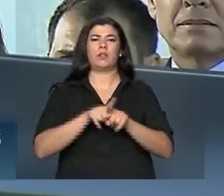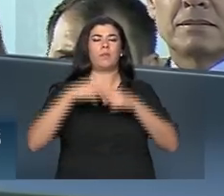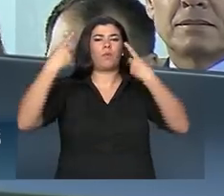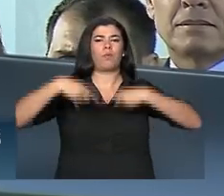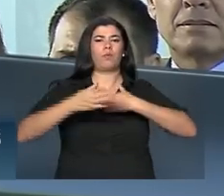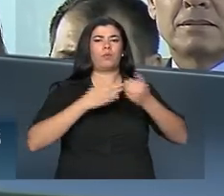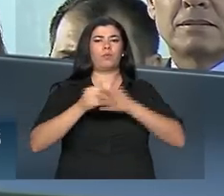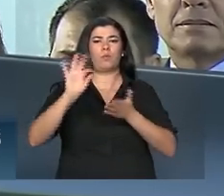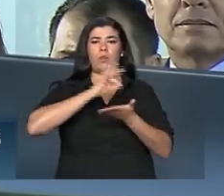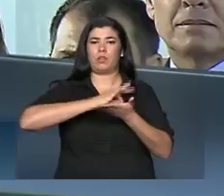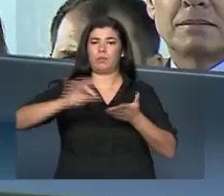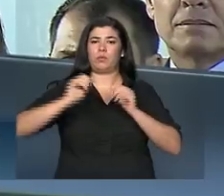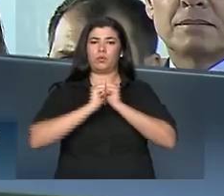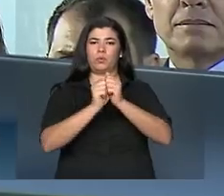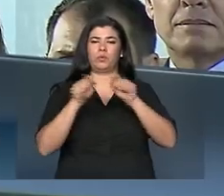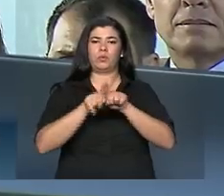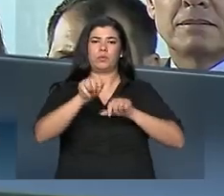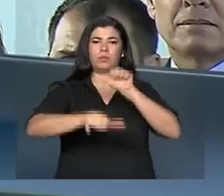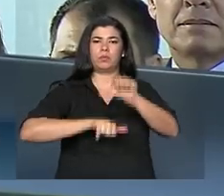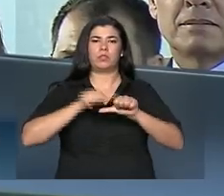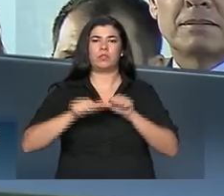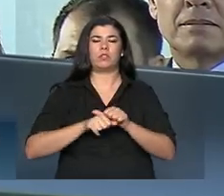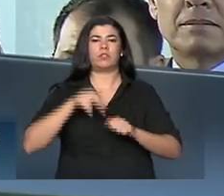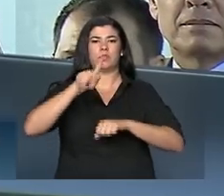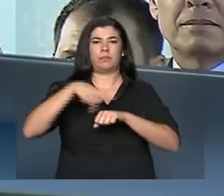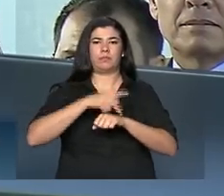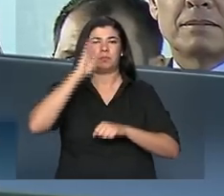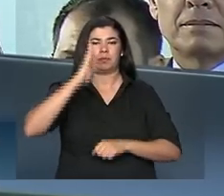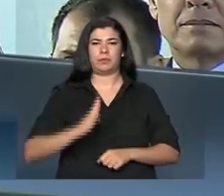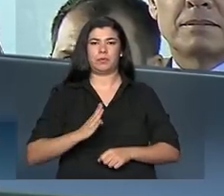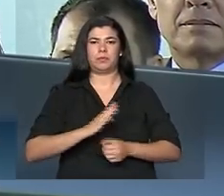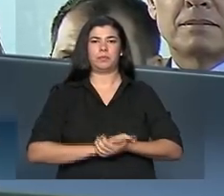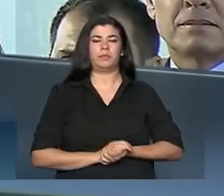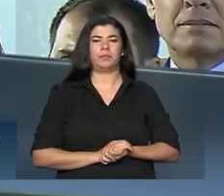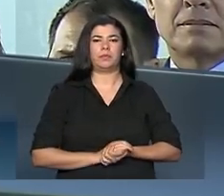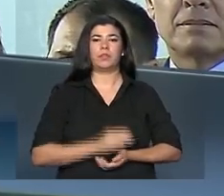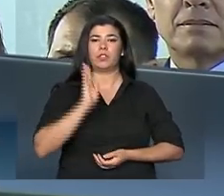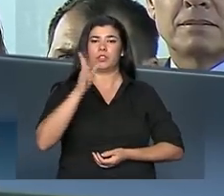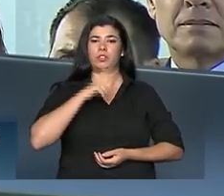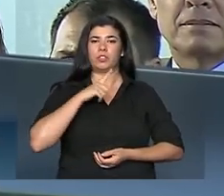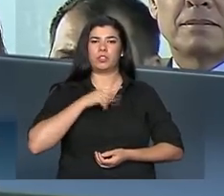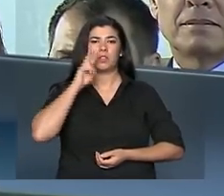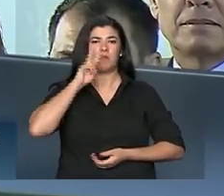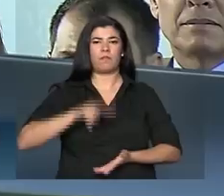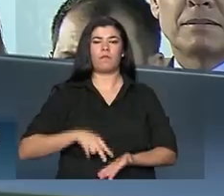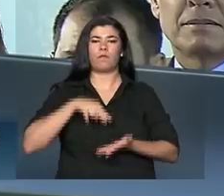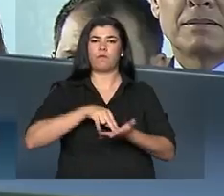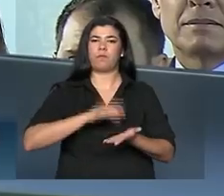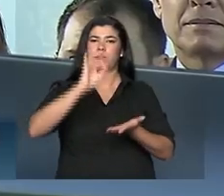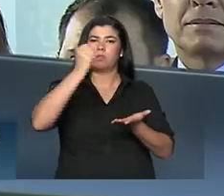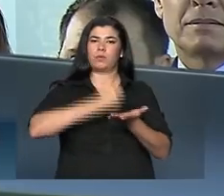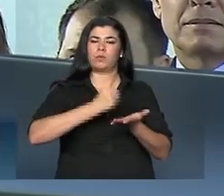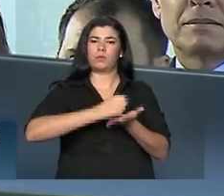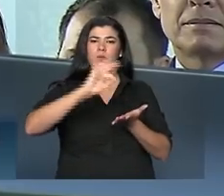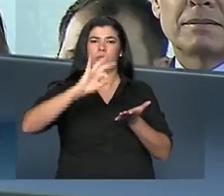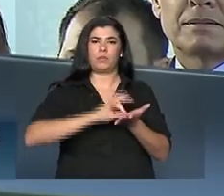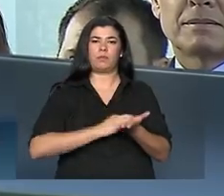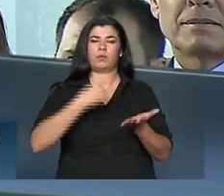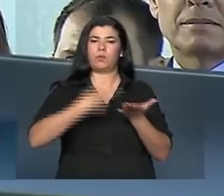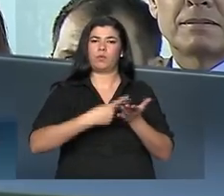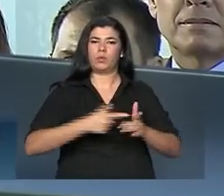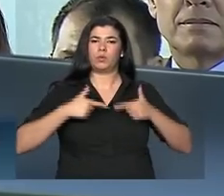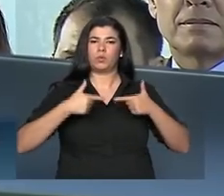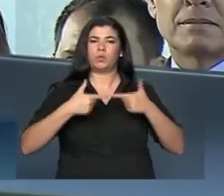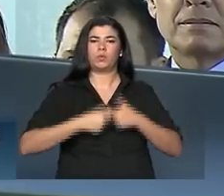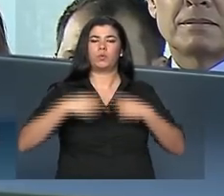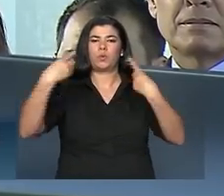qualquer inimigo, em restauração da nossa pátria. Estava ali firmado o compromisso de luta contra o